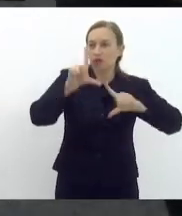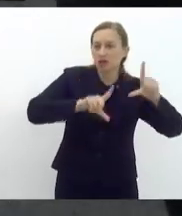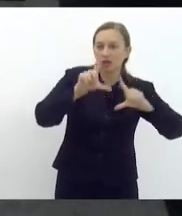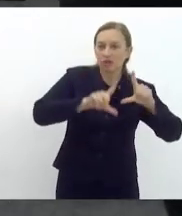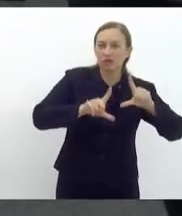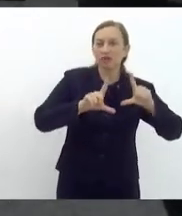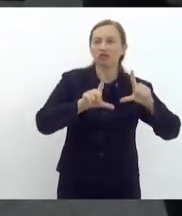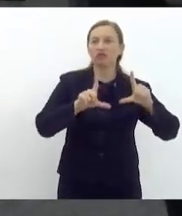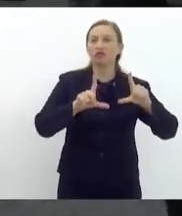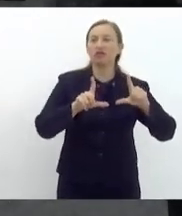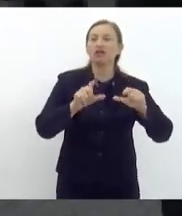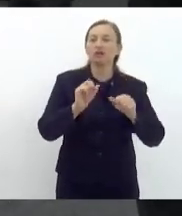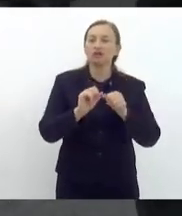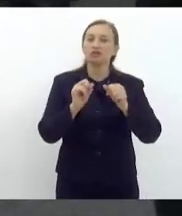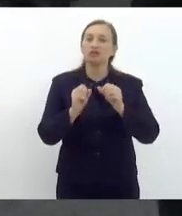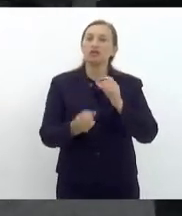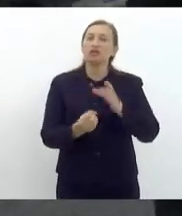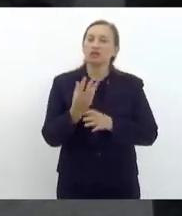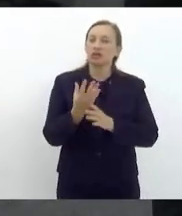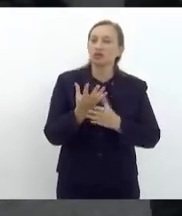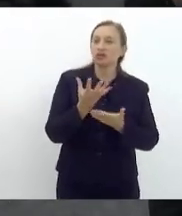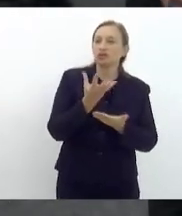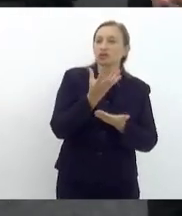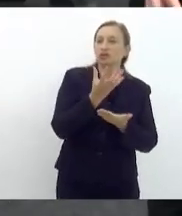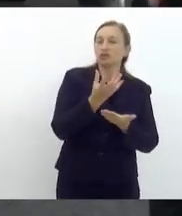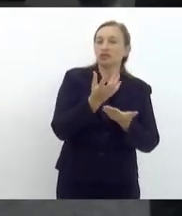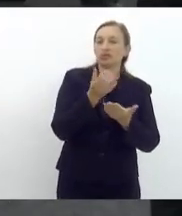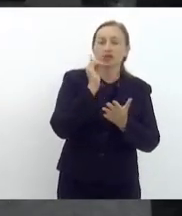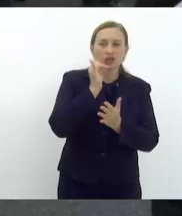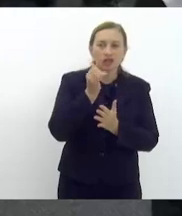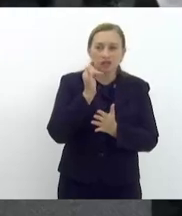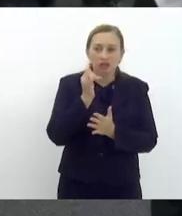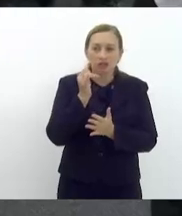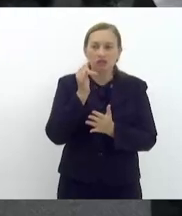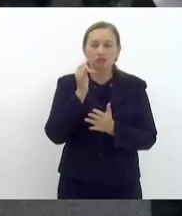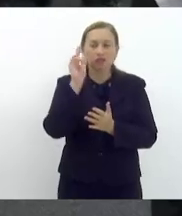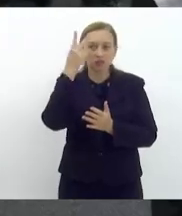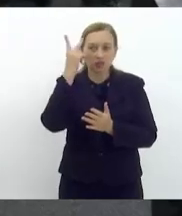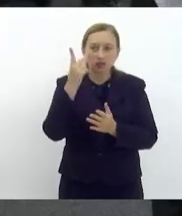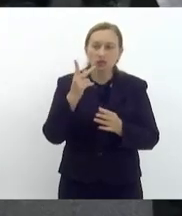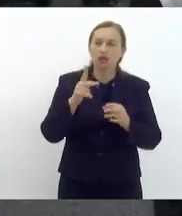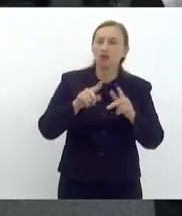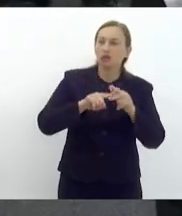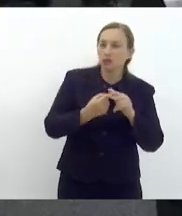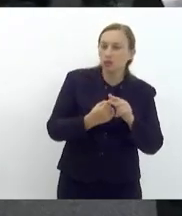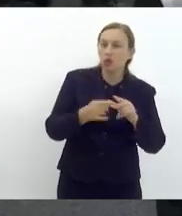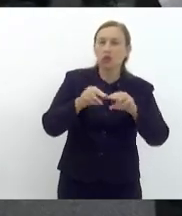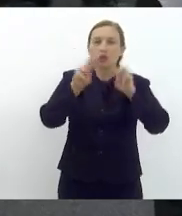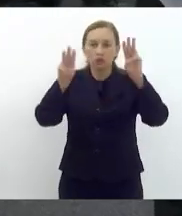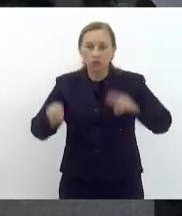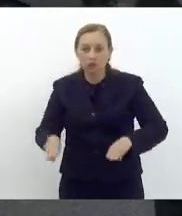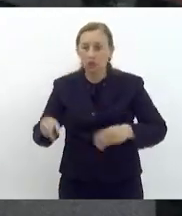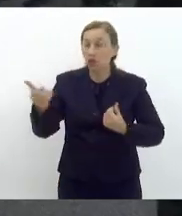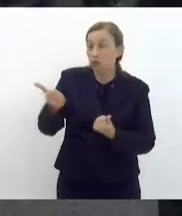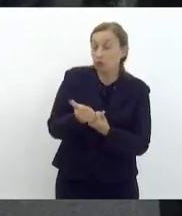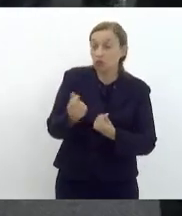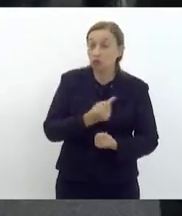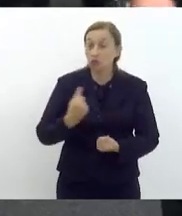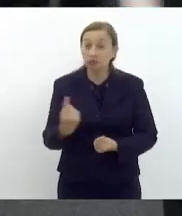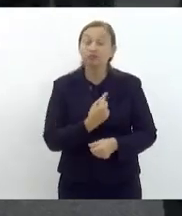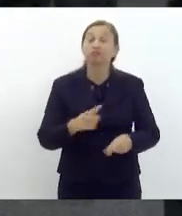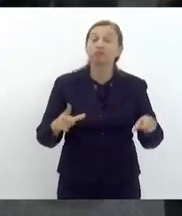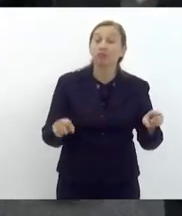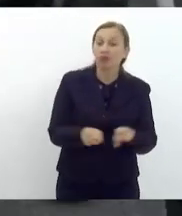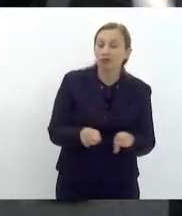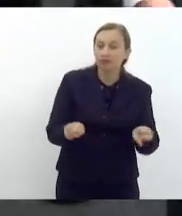fiz o documentário. Vou procurar os organizadores para que a gente possa revitalizar o museu, colaborar com o nosso mandato. E também temos